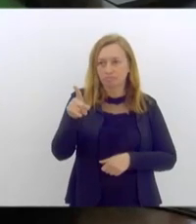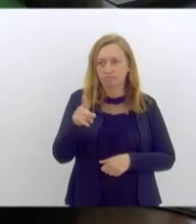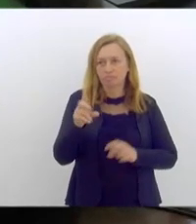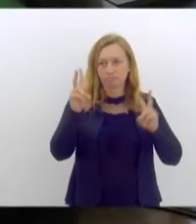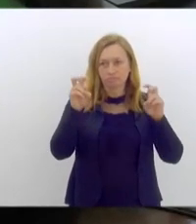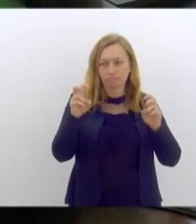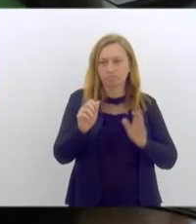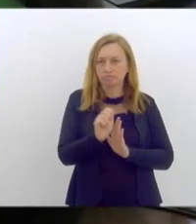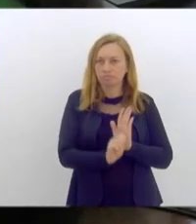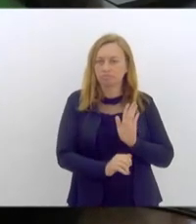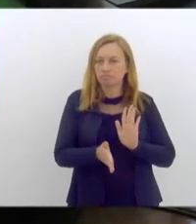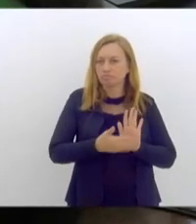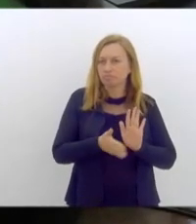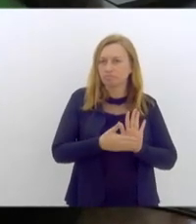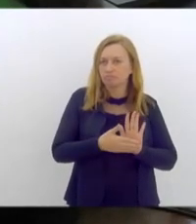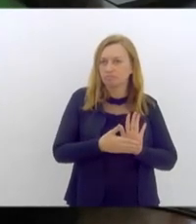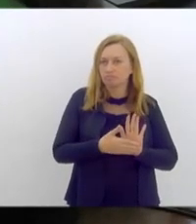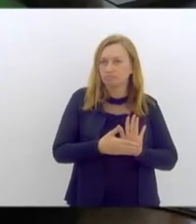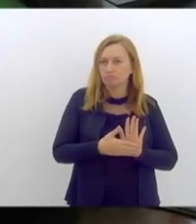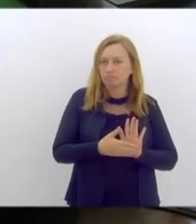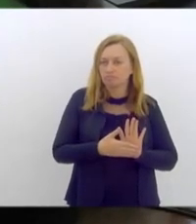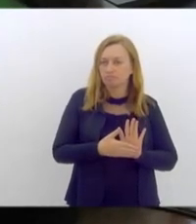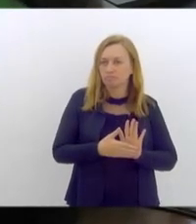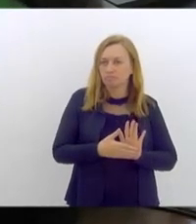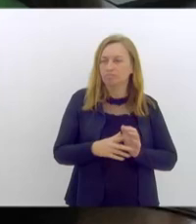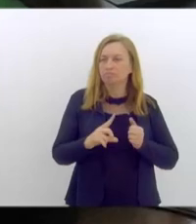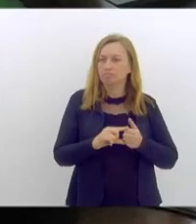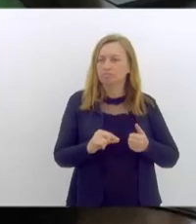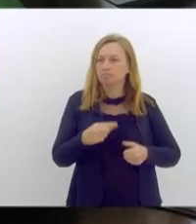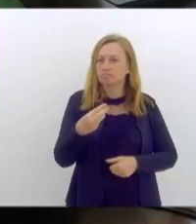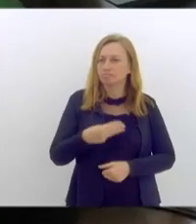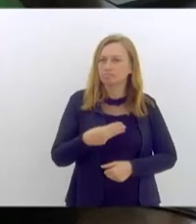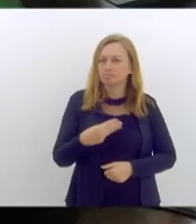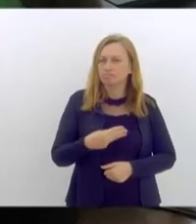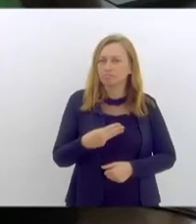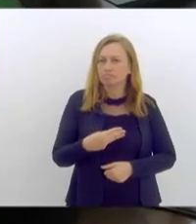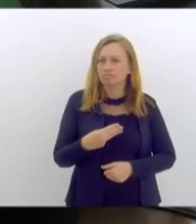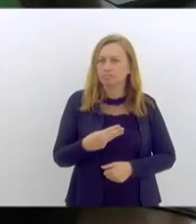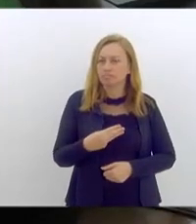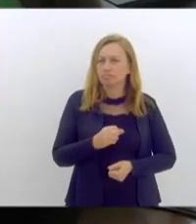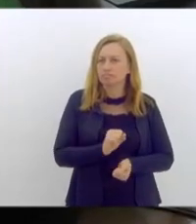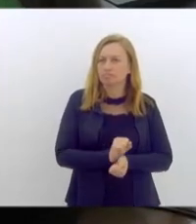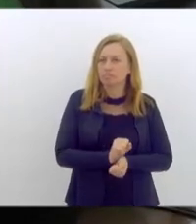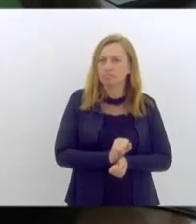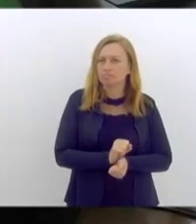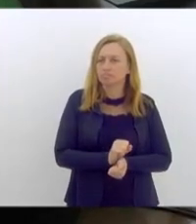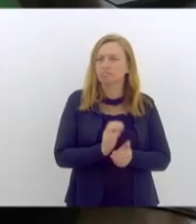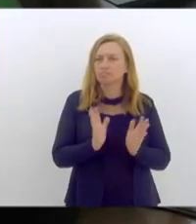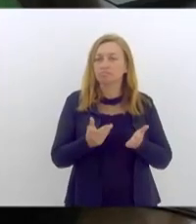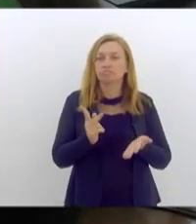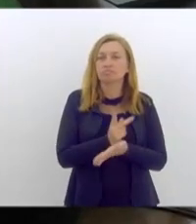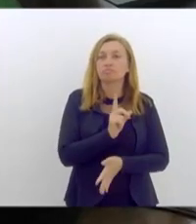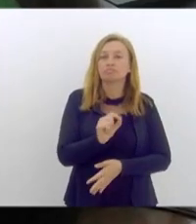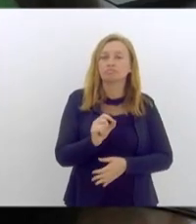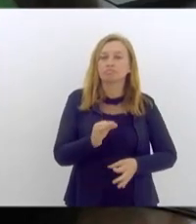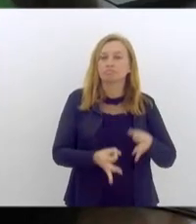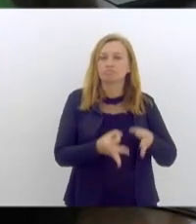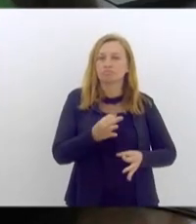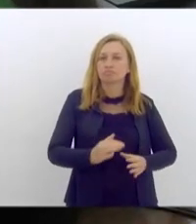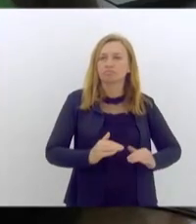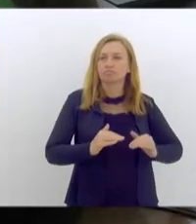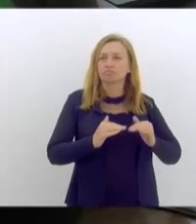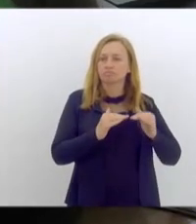redação quitação de proposta é essa essa do artigo 3º com essa dispensa hoje que acontece tribunal